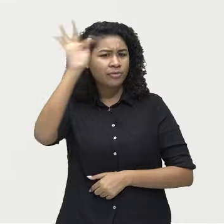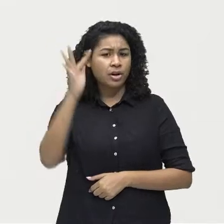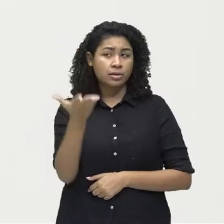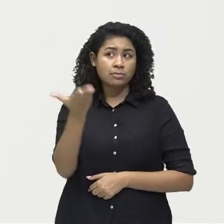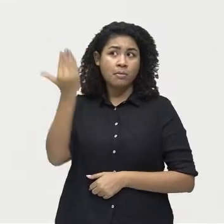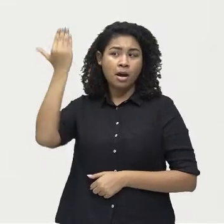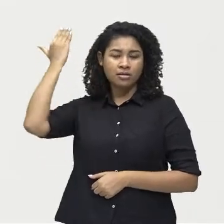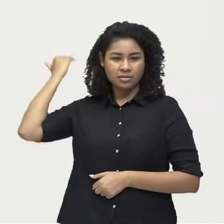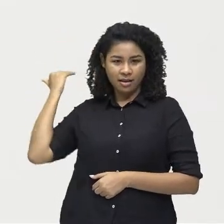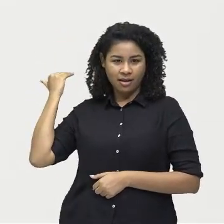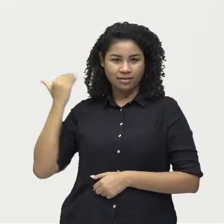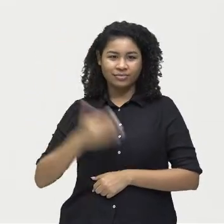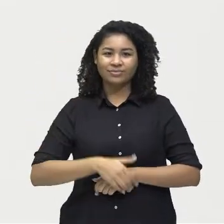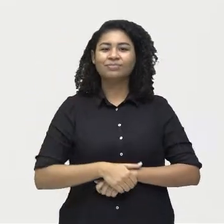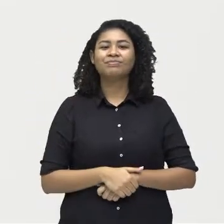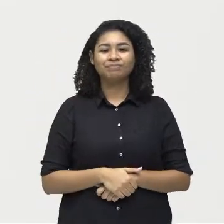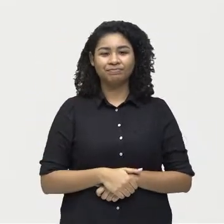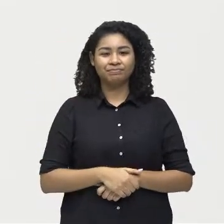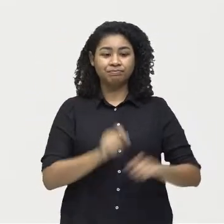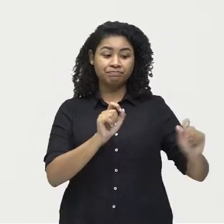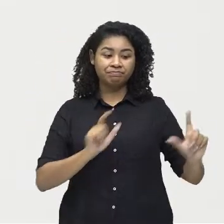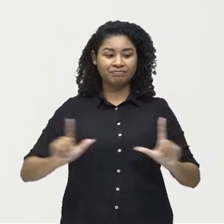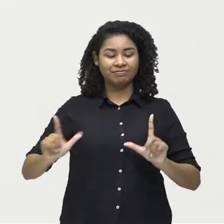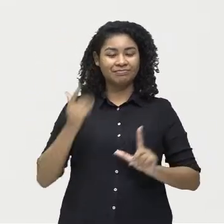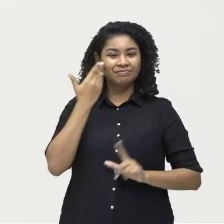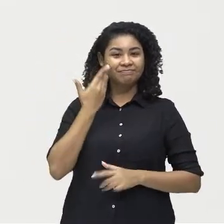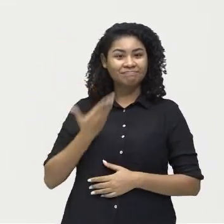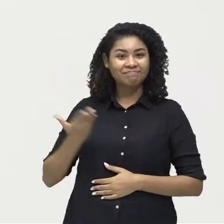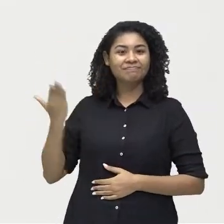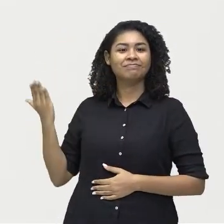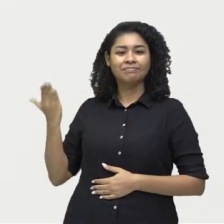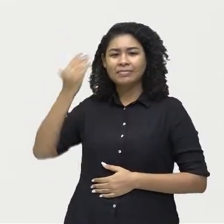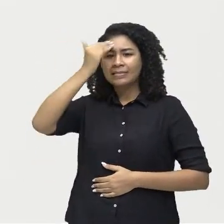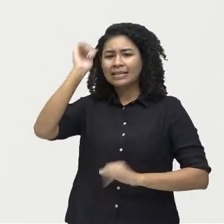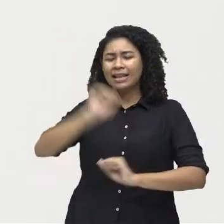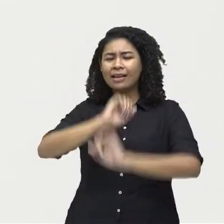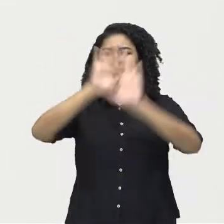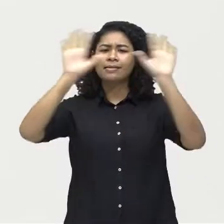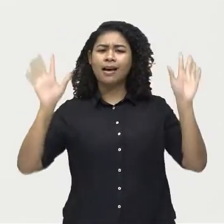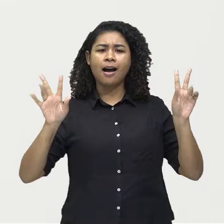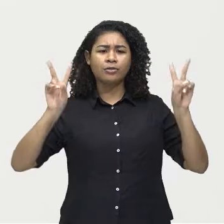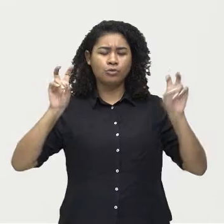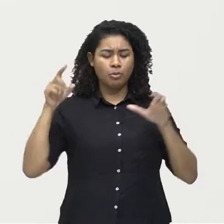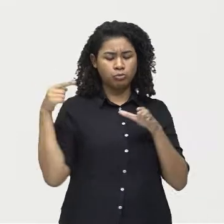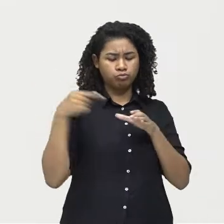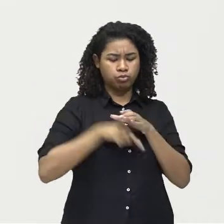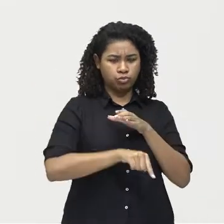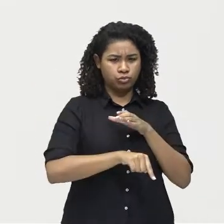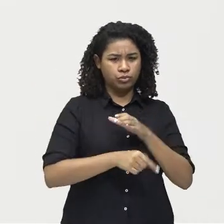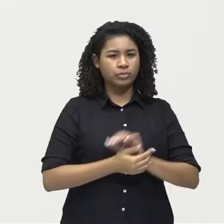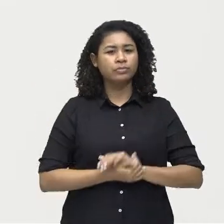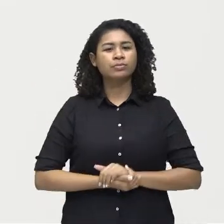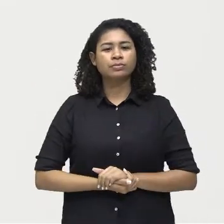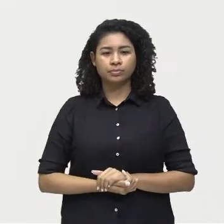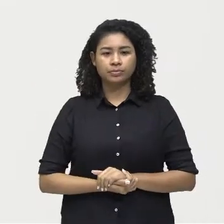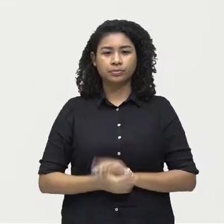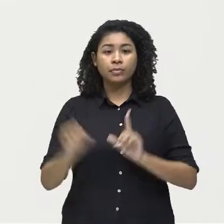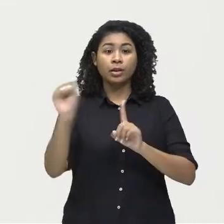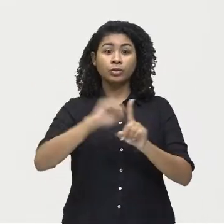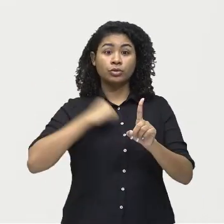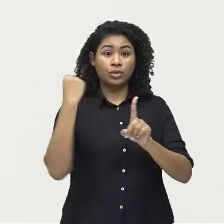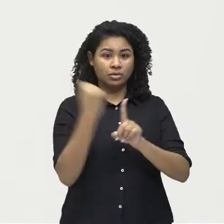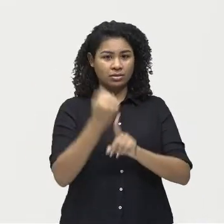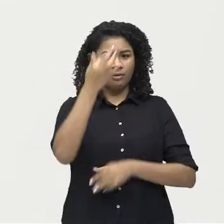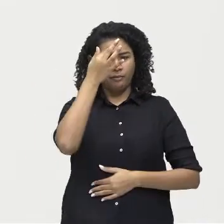chamado Antigo Regime. Vamos ler a cartela para a gente compreender um pouco mais a fundo. A sociedade francesa